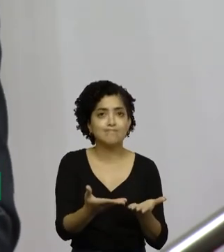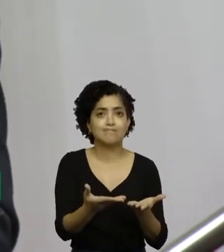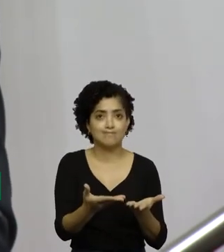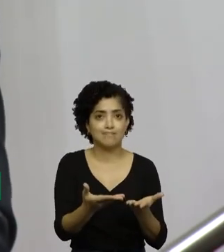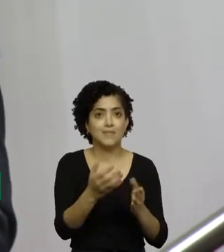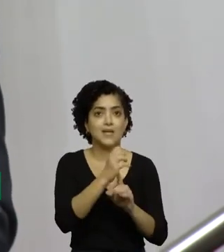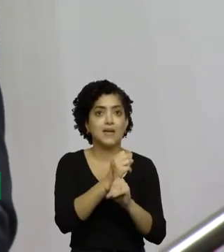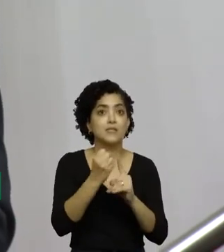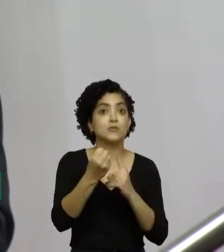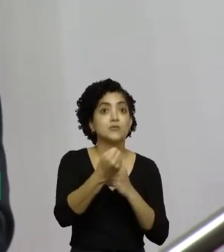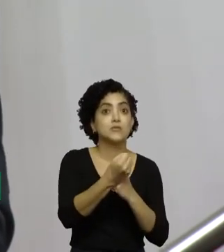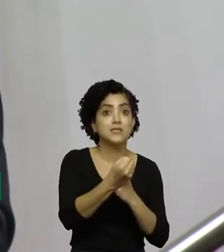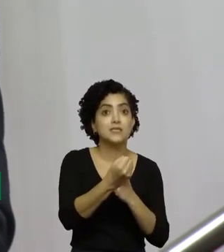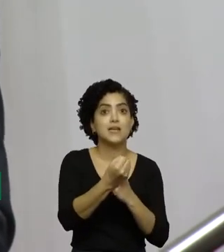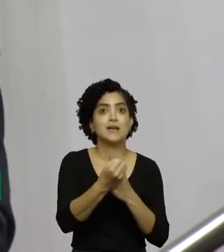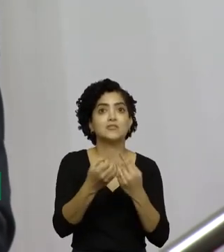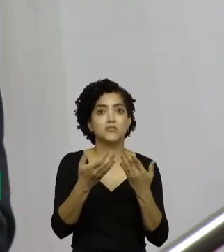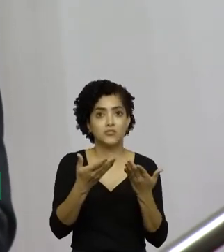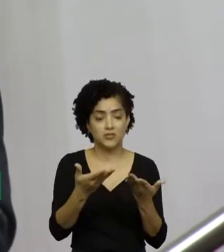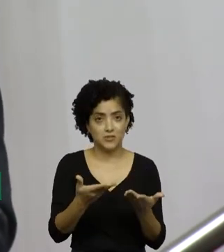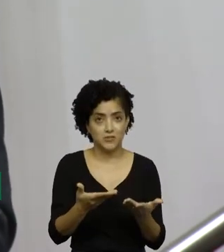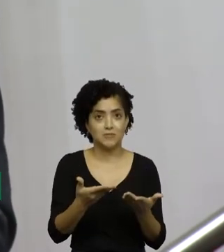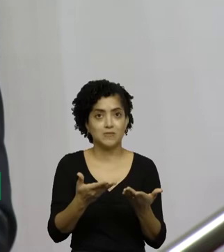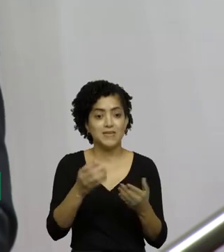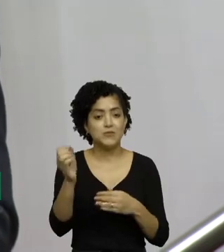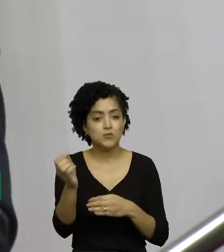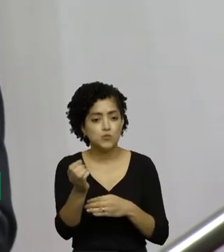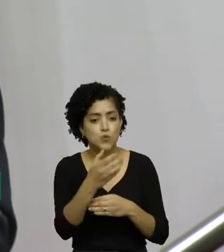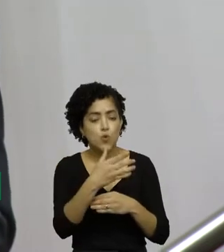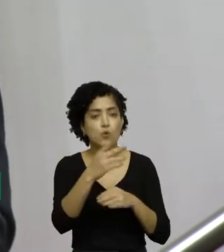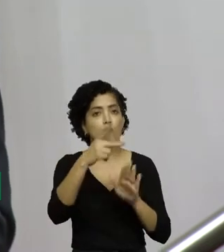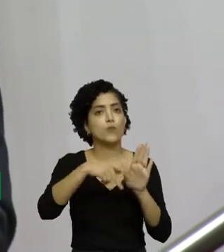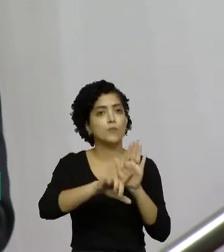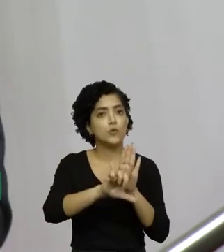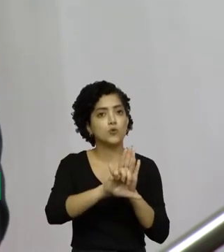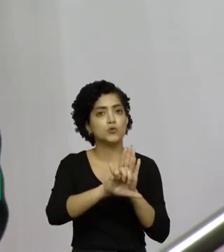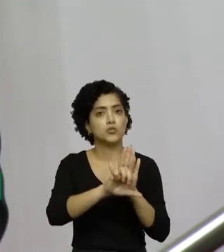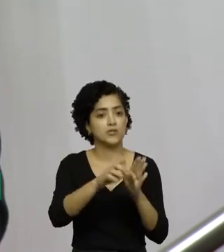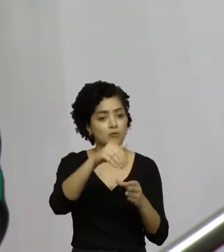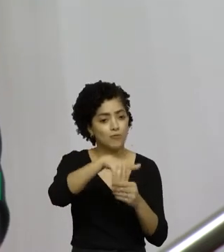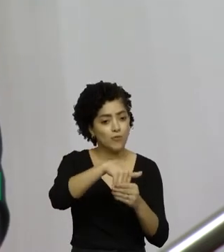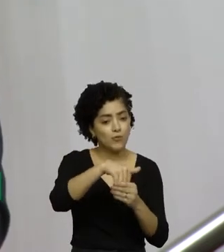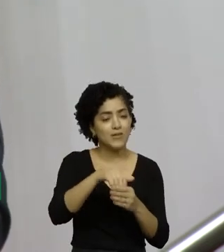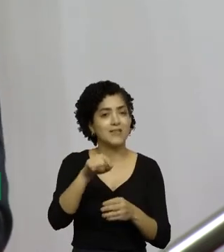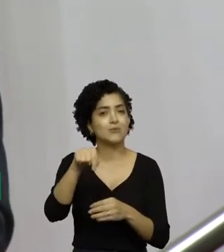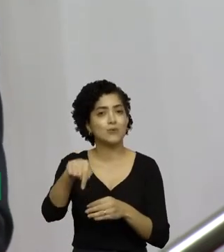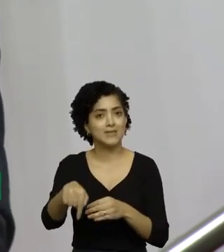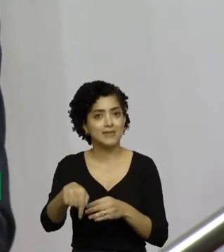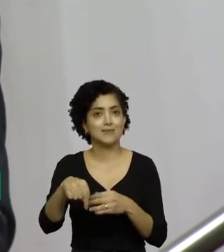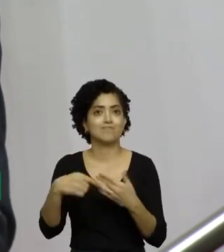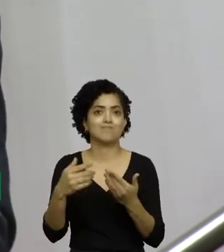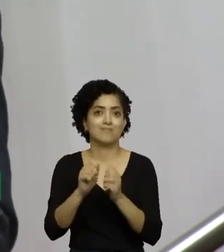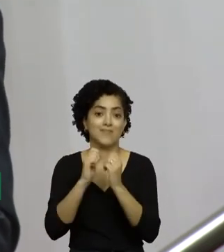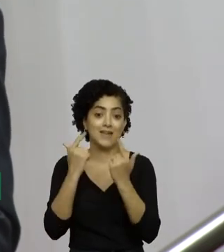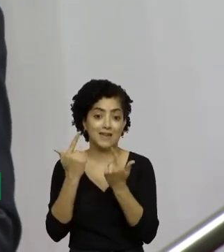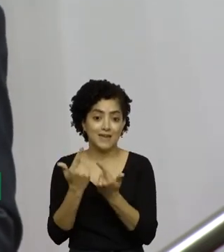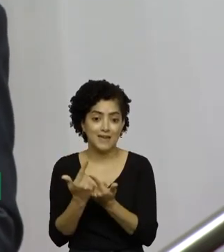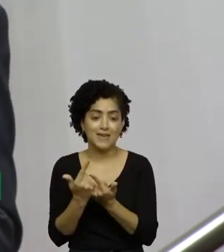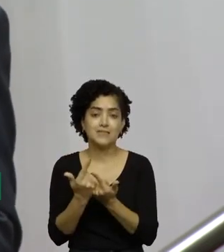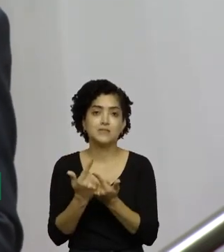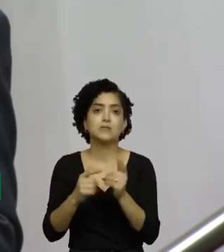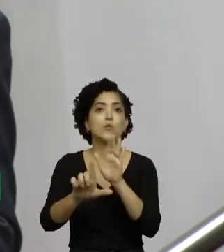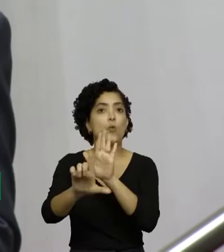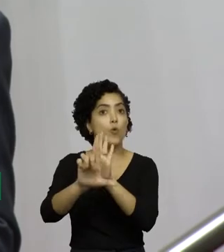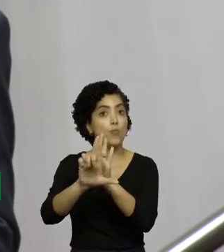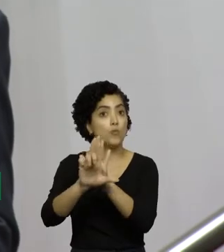catarinense com este novo projeto sendo votado aqui nesta casa e tê-lo como lei,